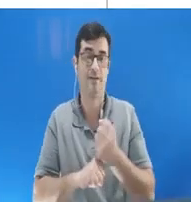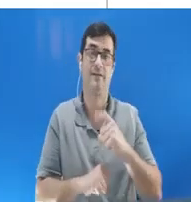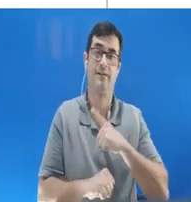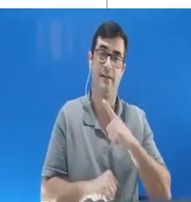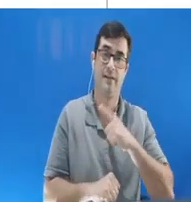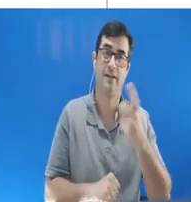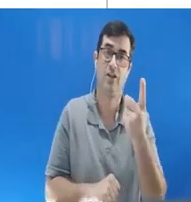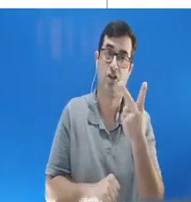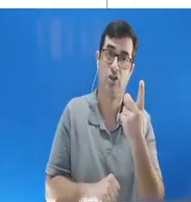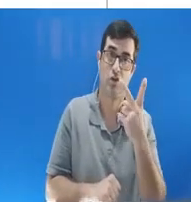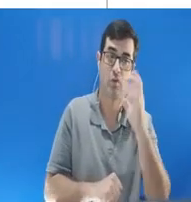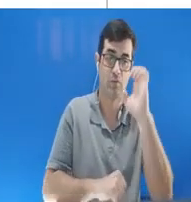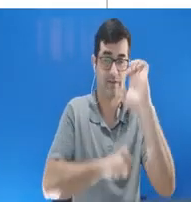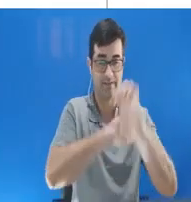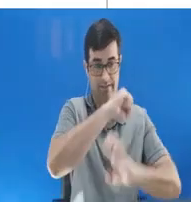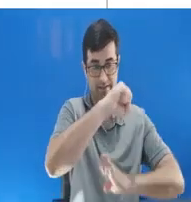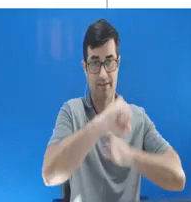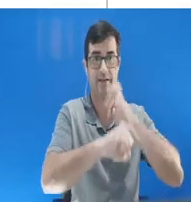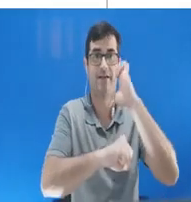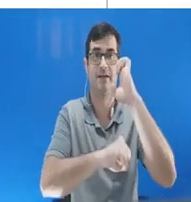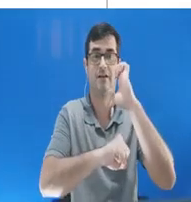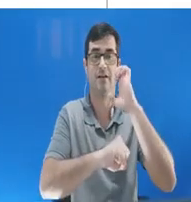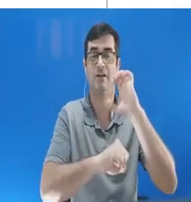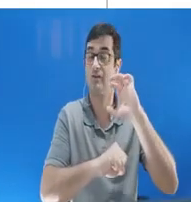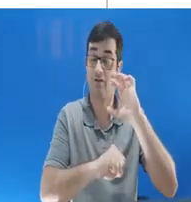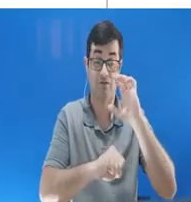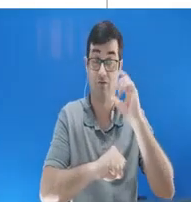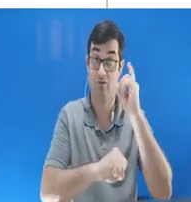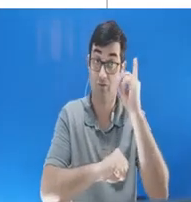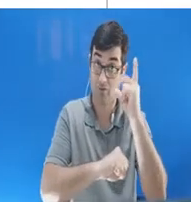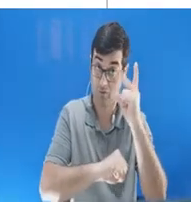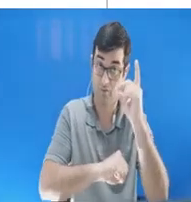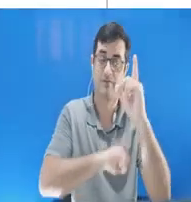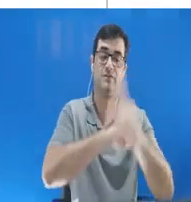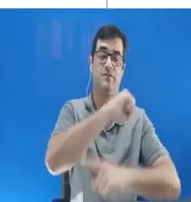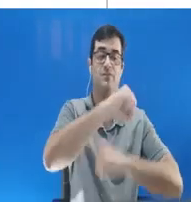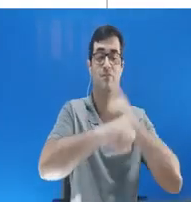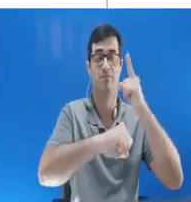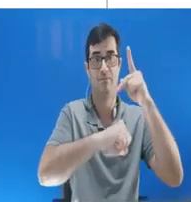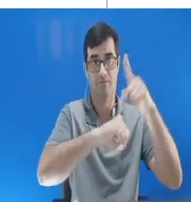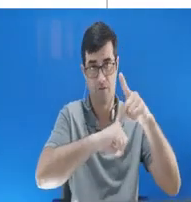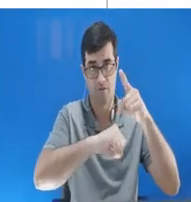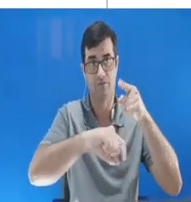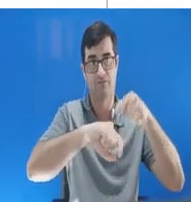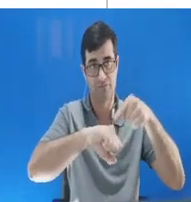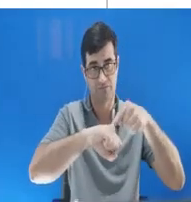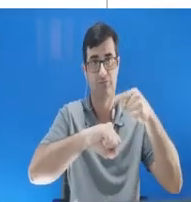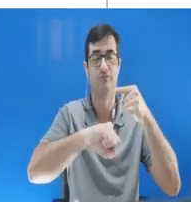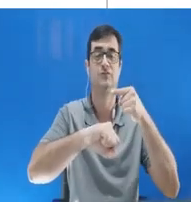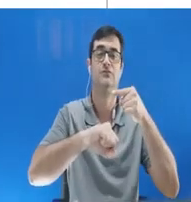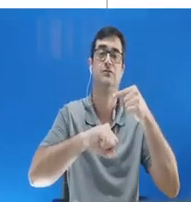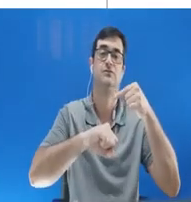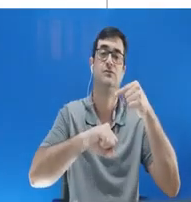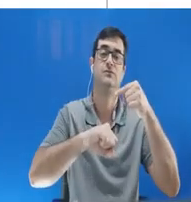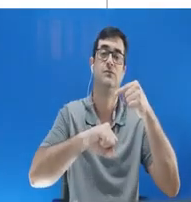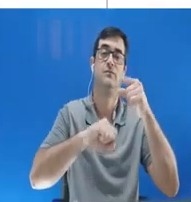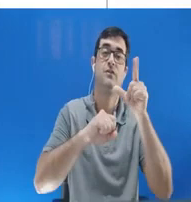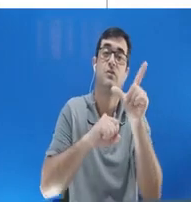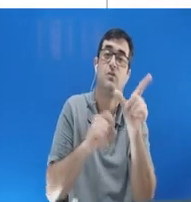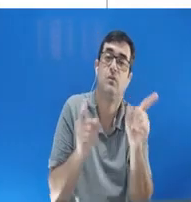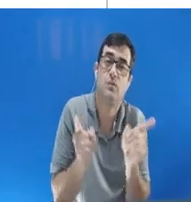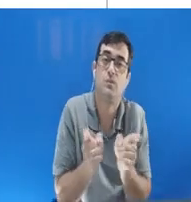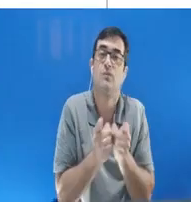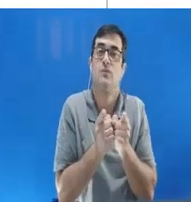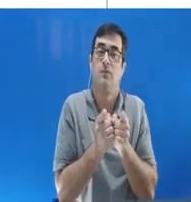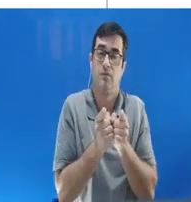tem 12 elétrons na camada de 12 prótons no núcleo, e isso vai fazer com que tenha